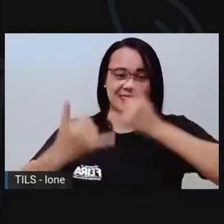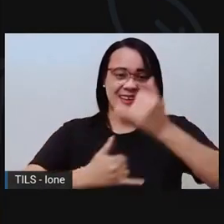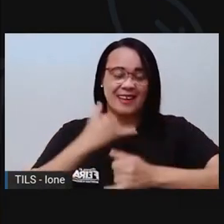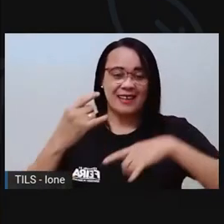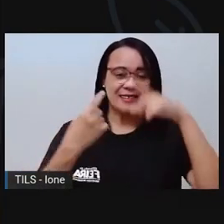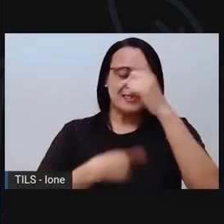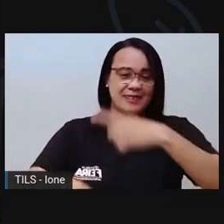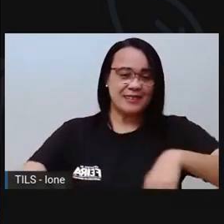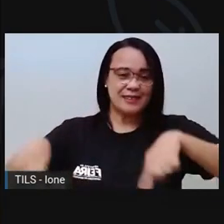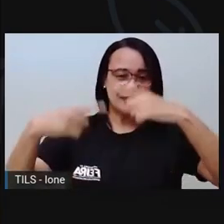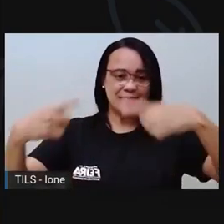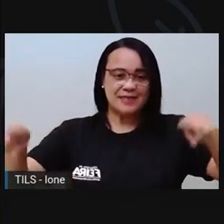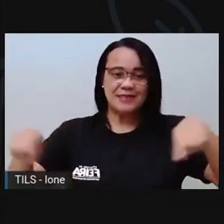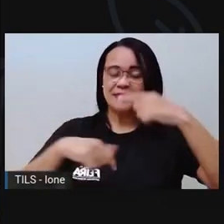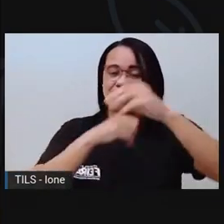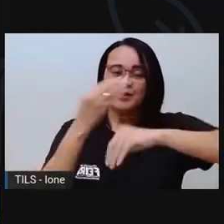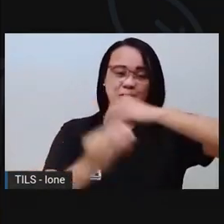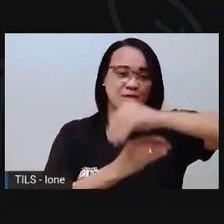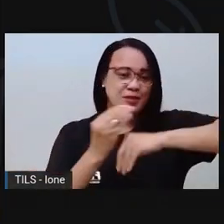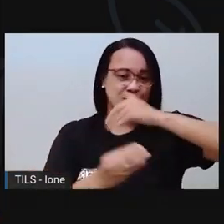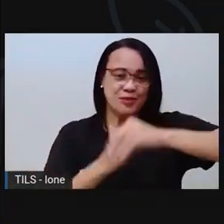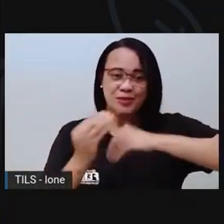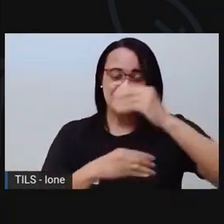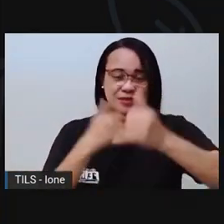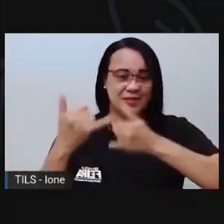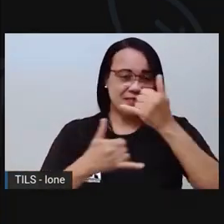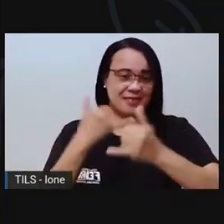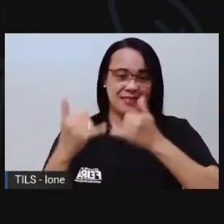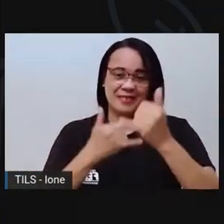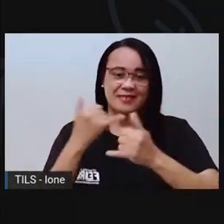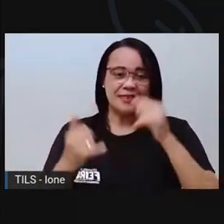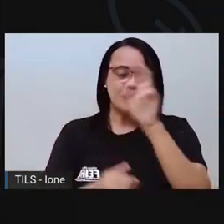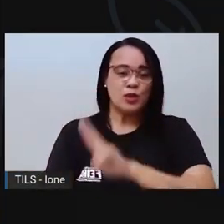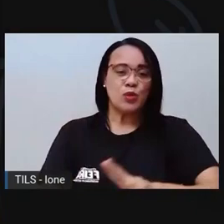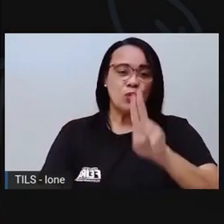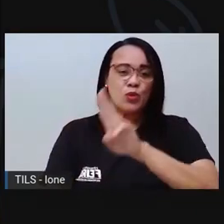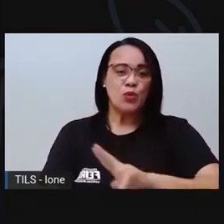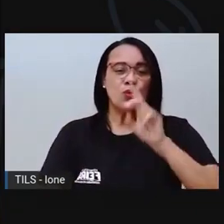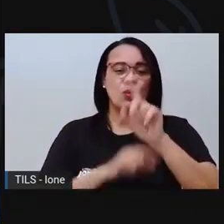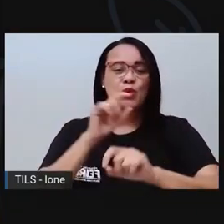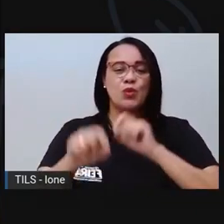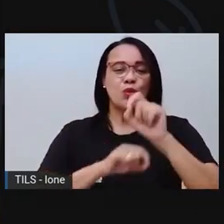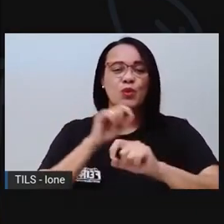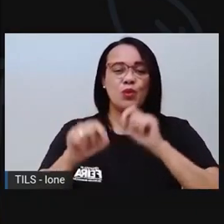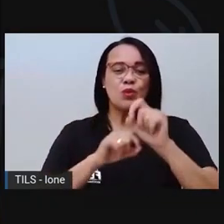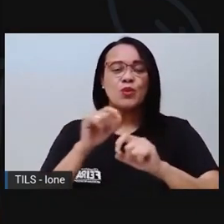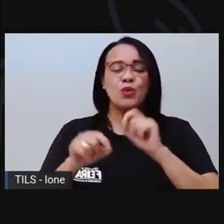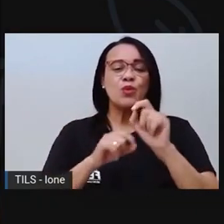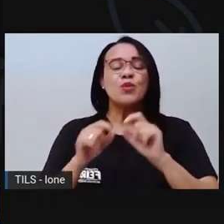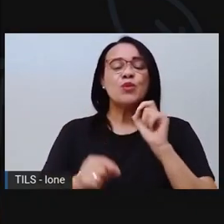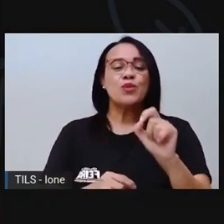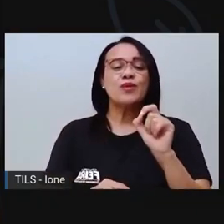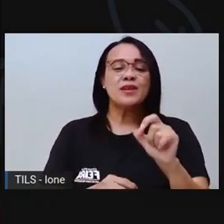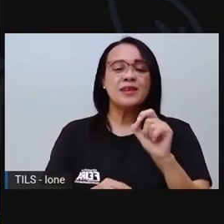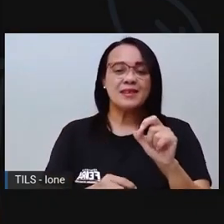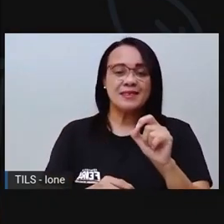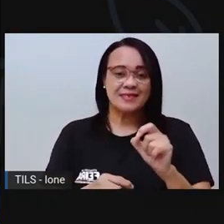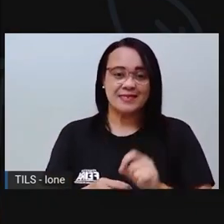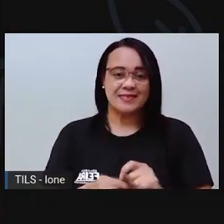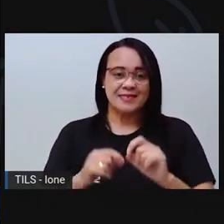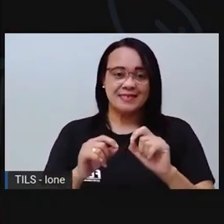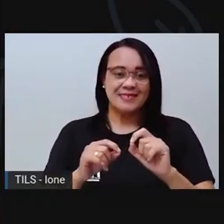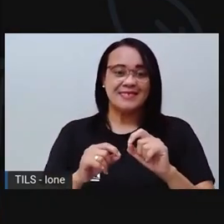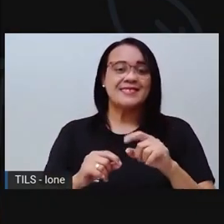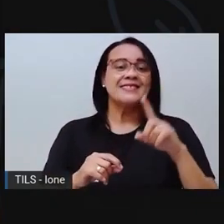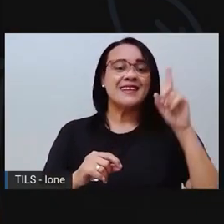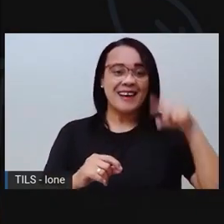com a brincadeira, né, que a gente usa. Adivinha o que a gente usa para brincar com essa brincadeira que a Pro vai fazer com vocês, ó? E